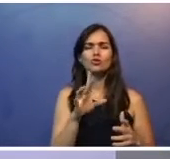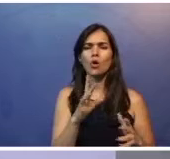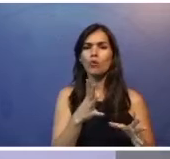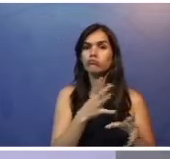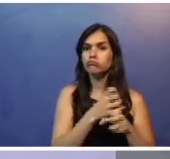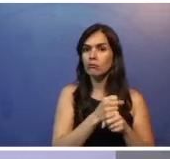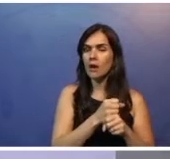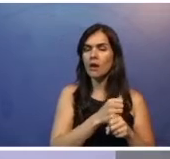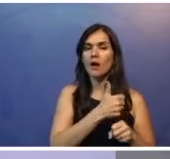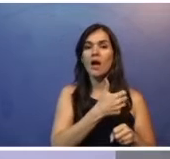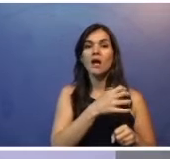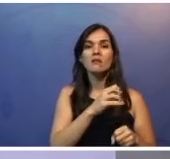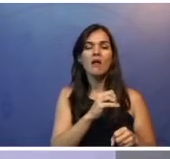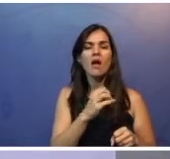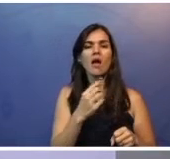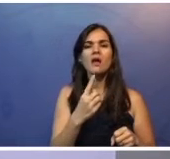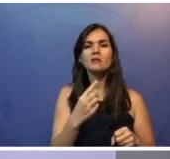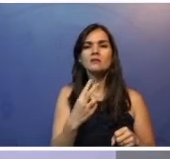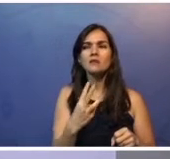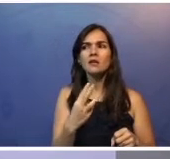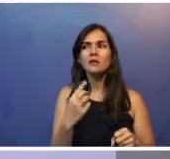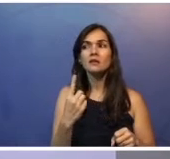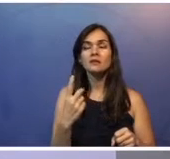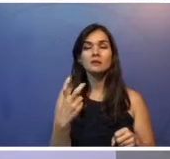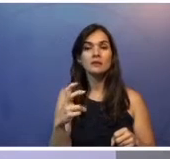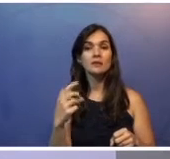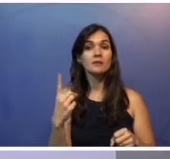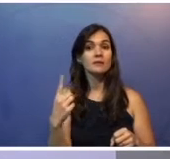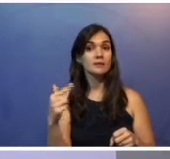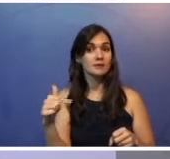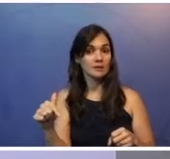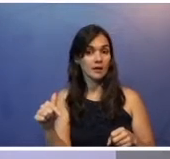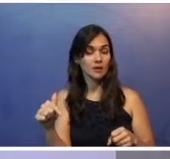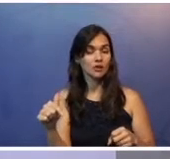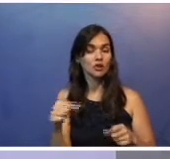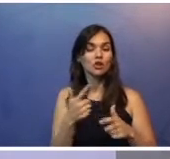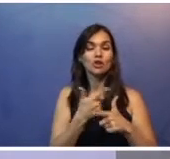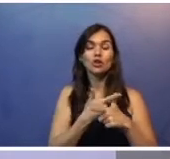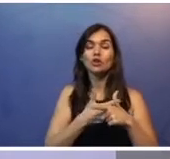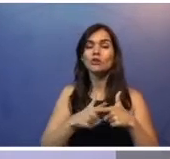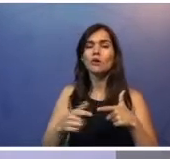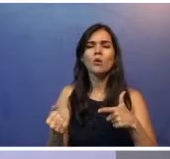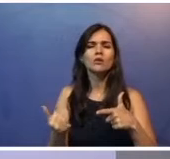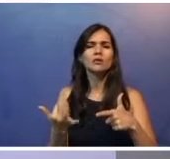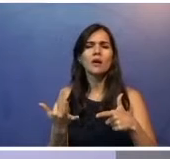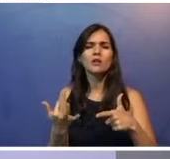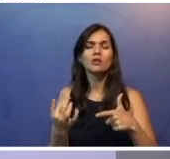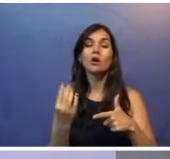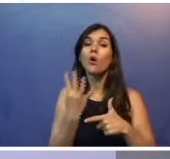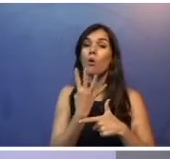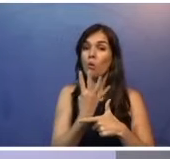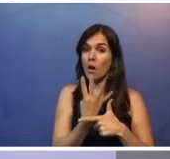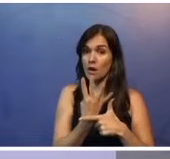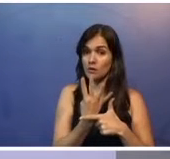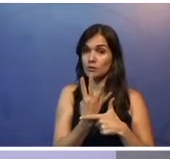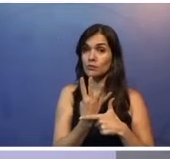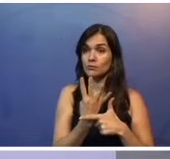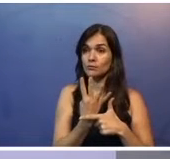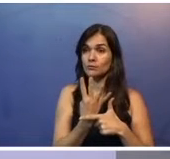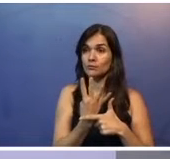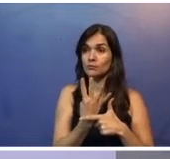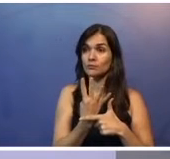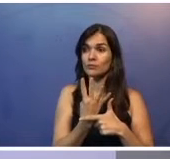fazer 10 mais 13 mais 15 mais 17 é dividido por 4 e é